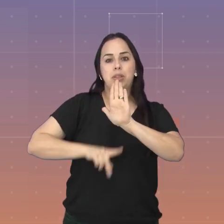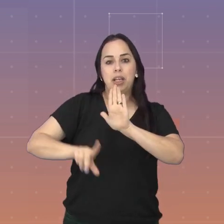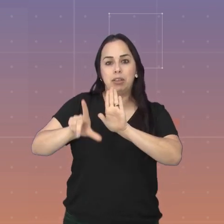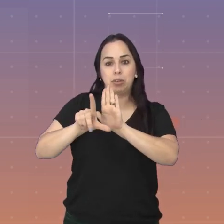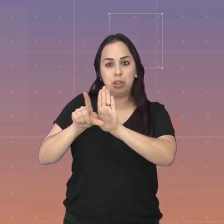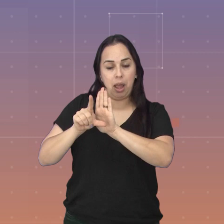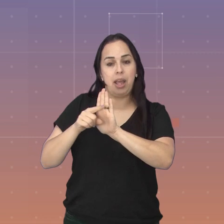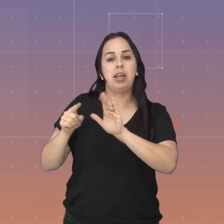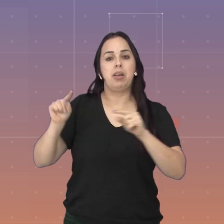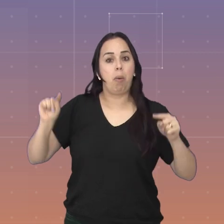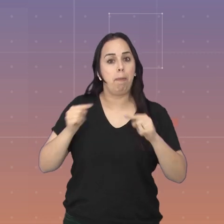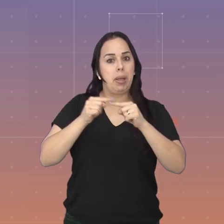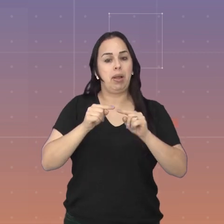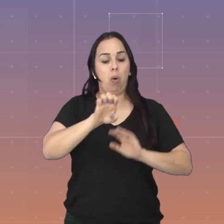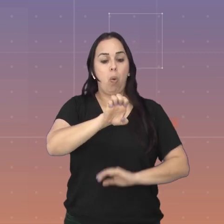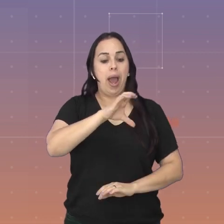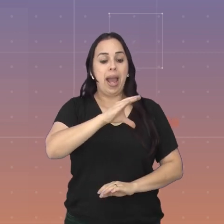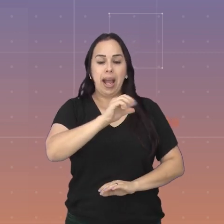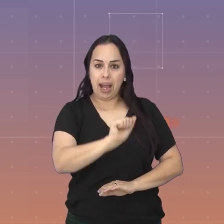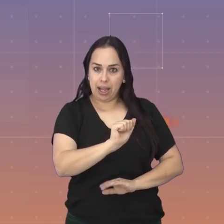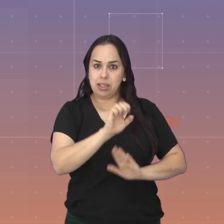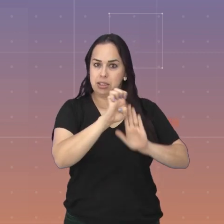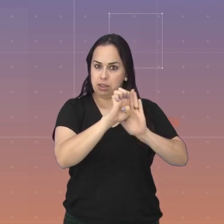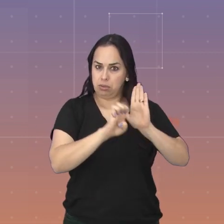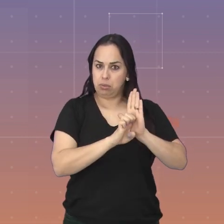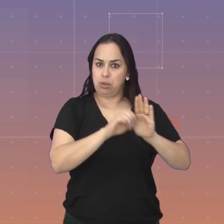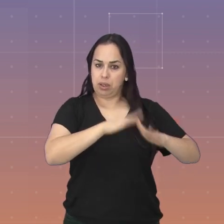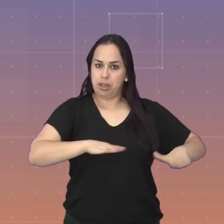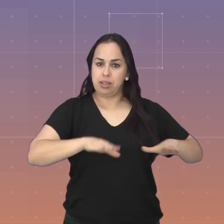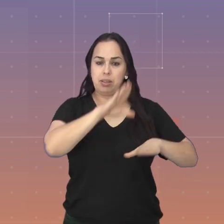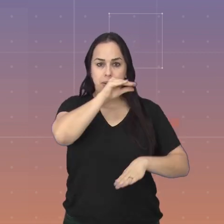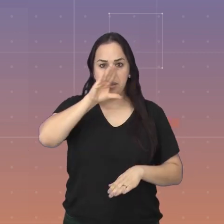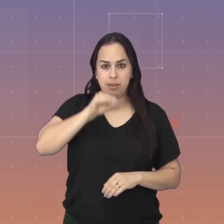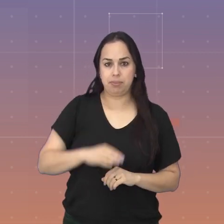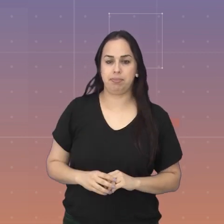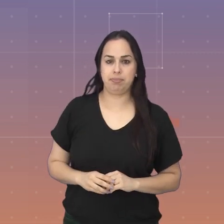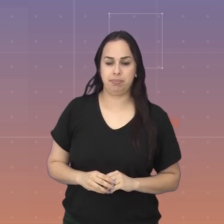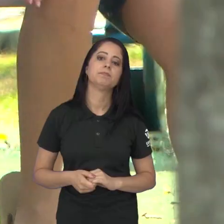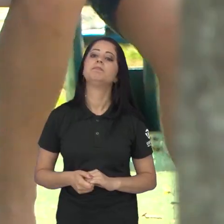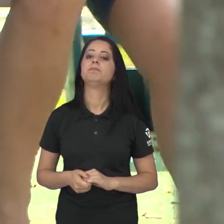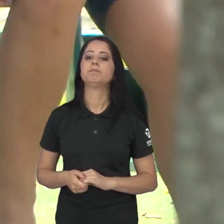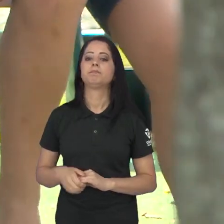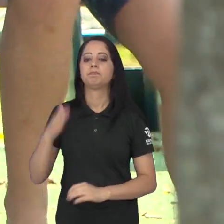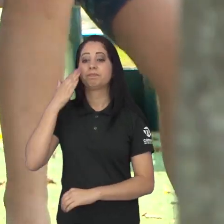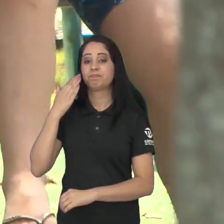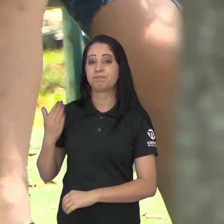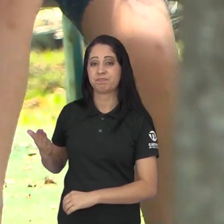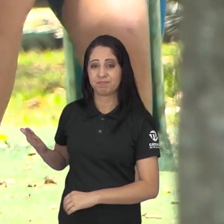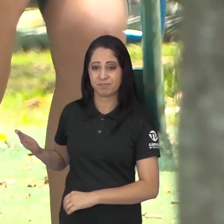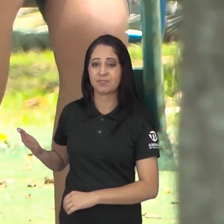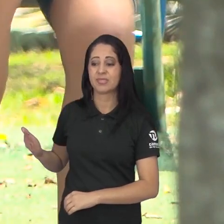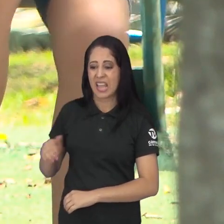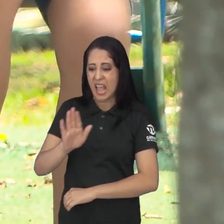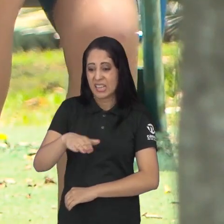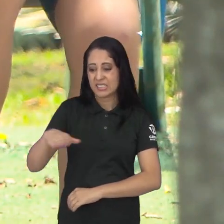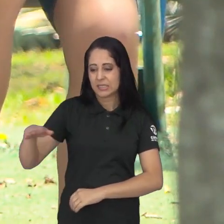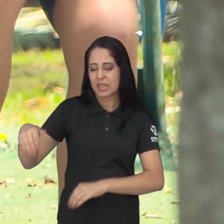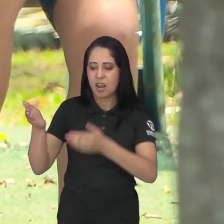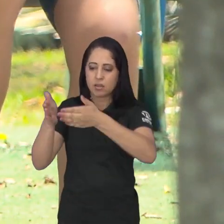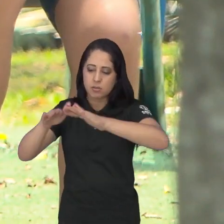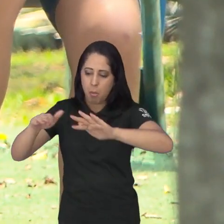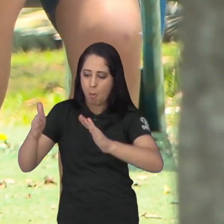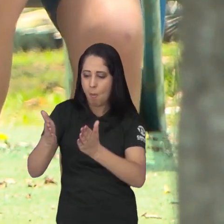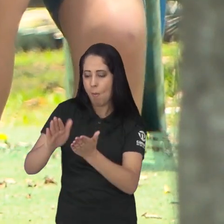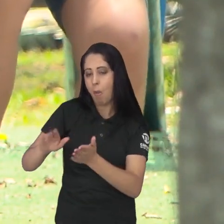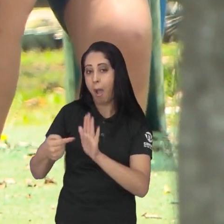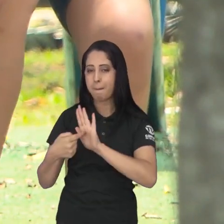como o ECA, o Estatuto da Criança e do Adolescente. Confira os detalhes na reportagem. A sexualização precoce de